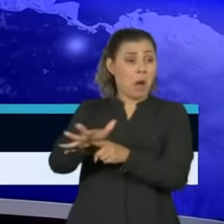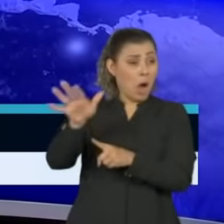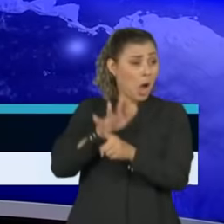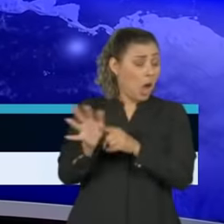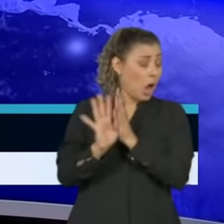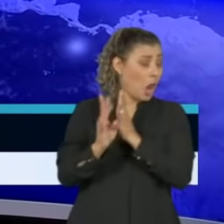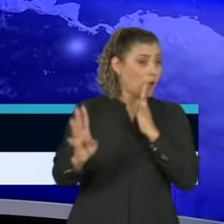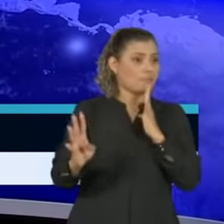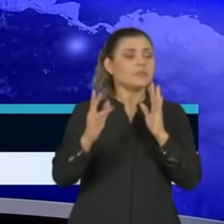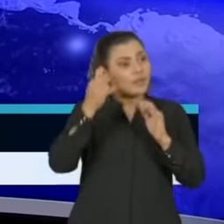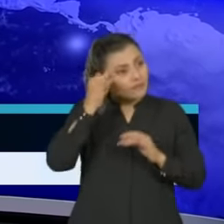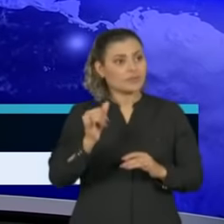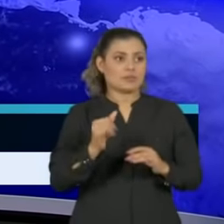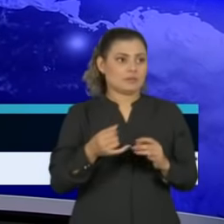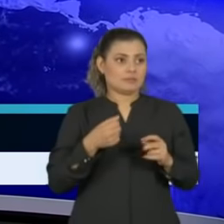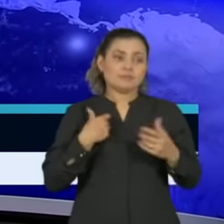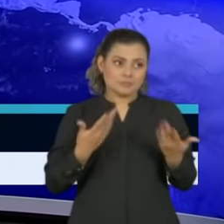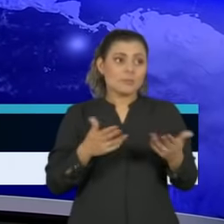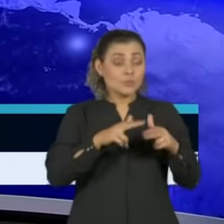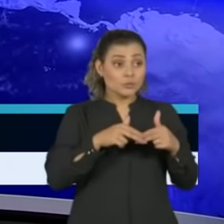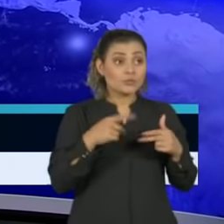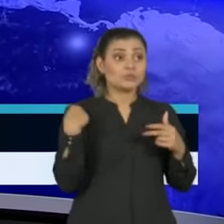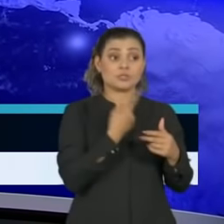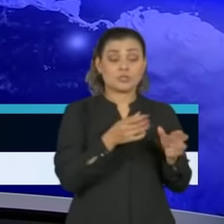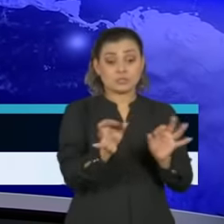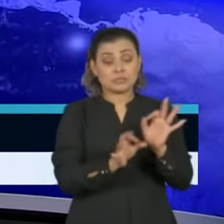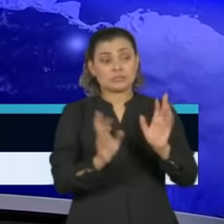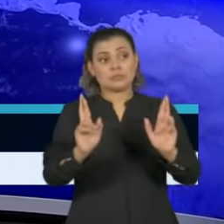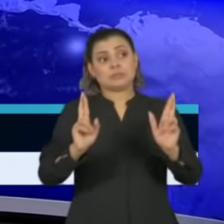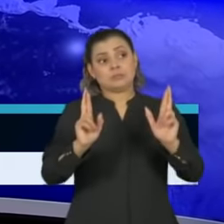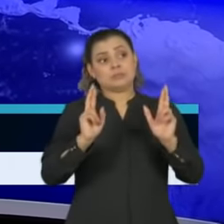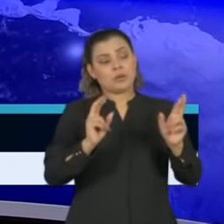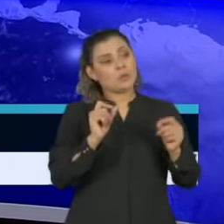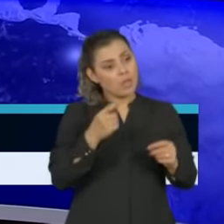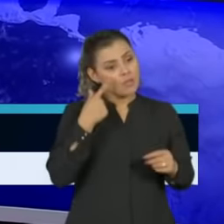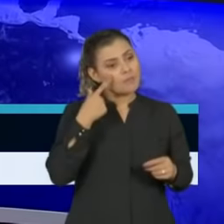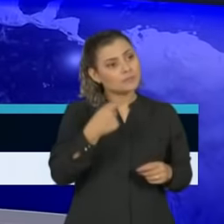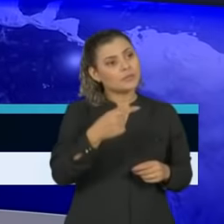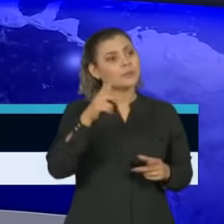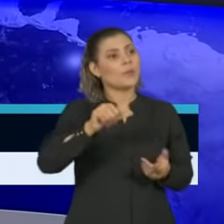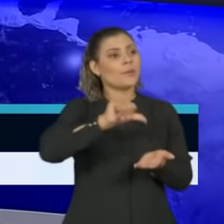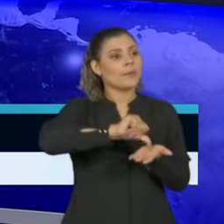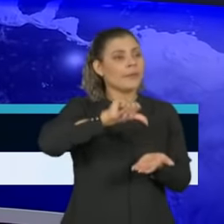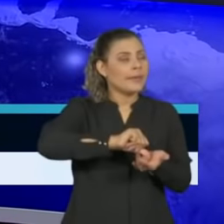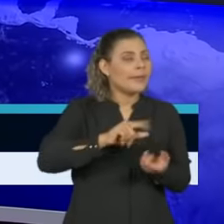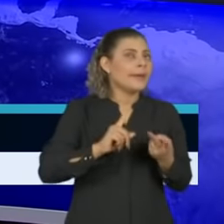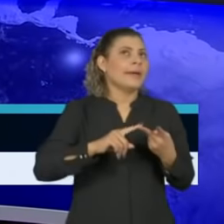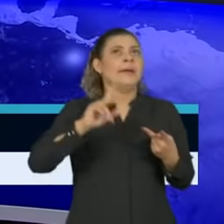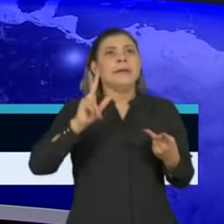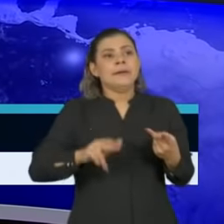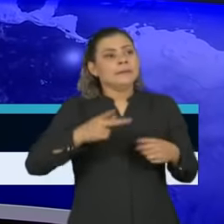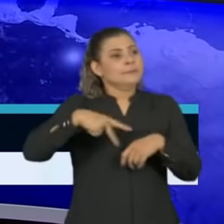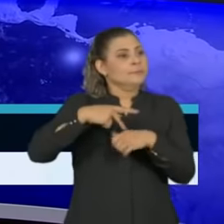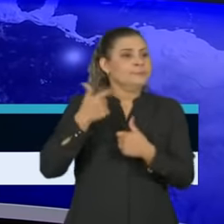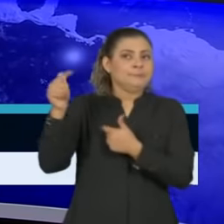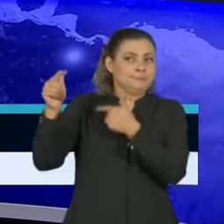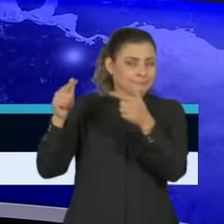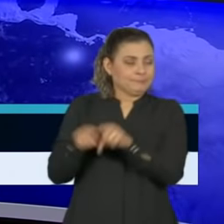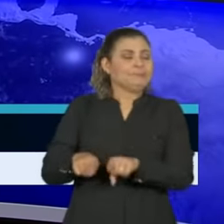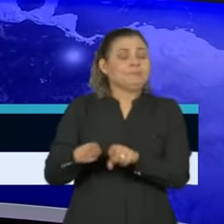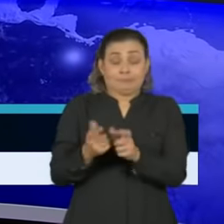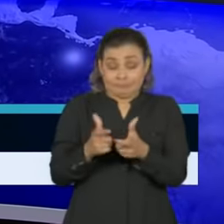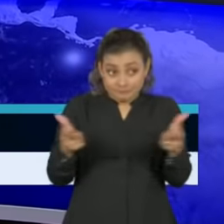gente projetar muita gente ao mesmo tempo nos hospitais, pode acontecer o que está acontecendo, como no Irã, ou mesmo em alguns lugares da Lombardia.